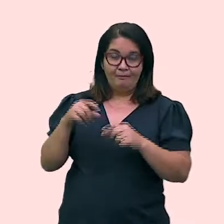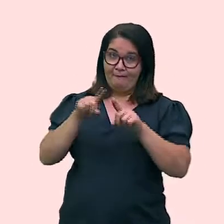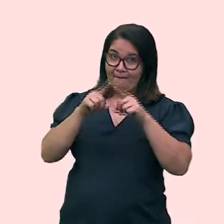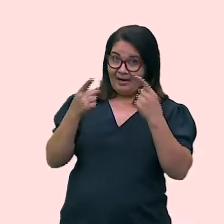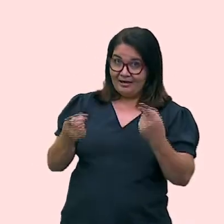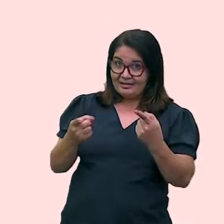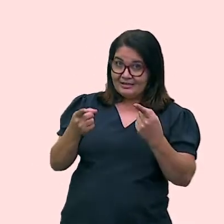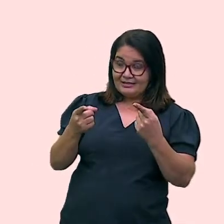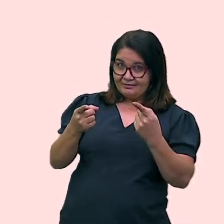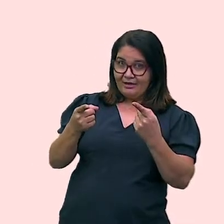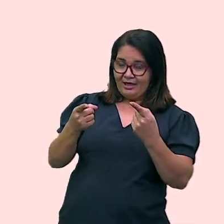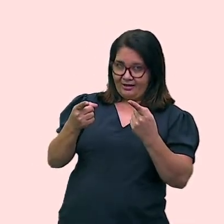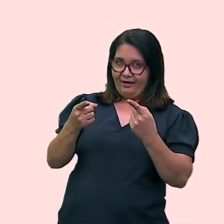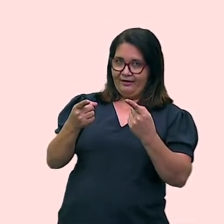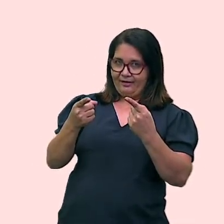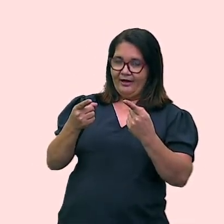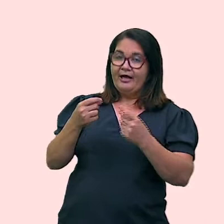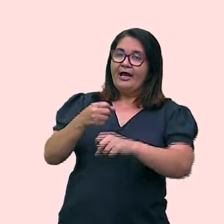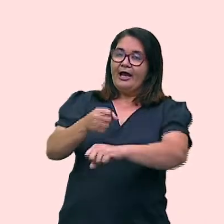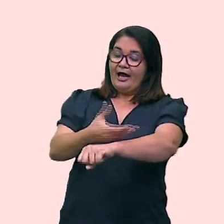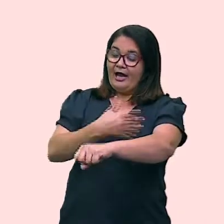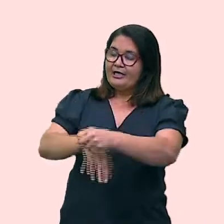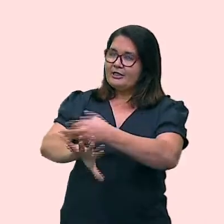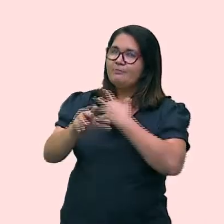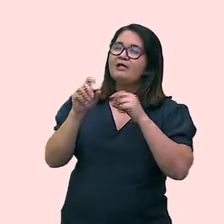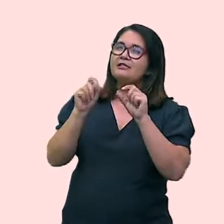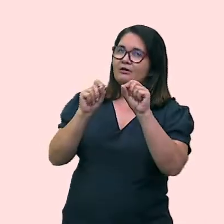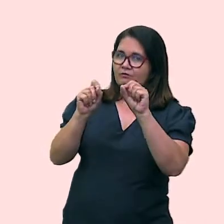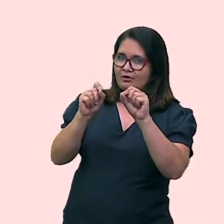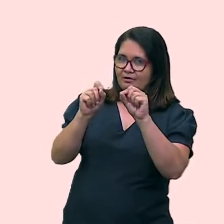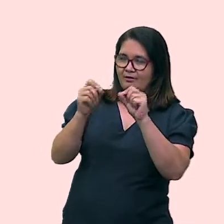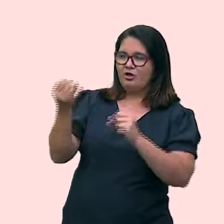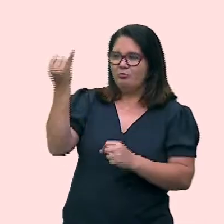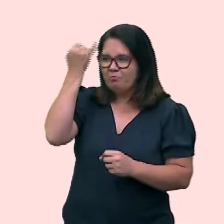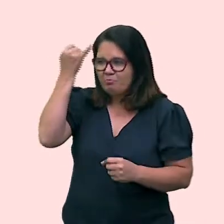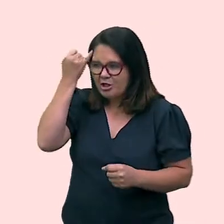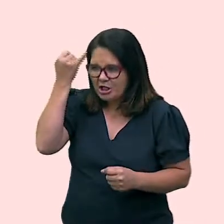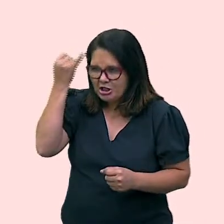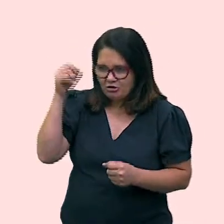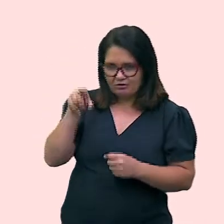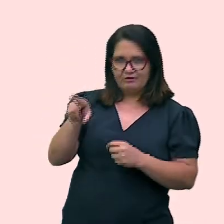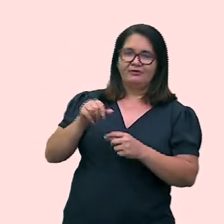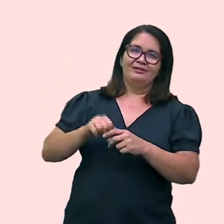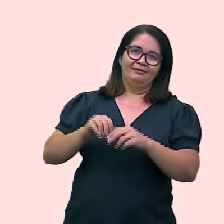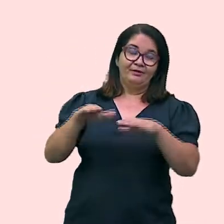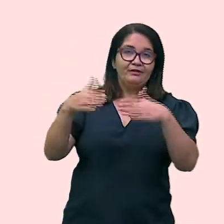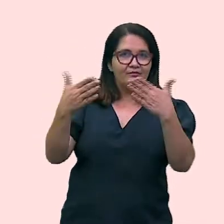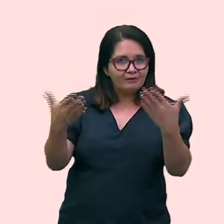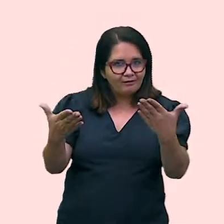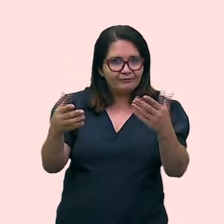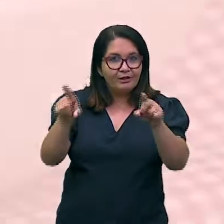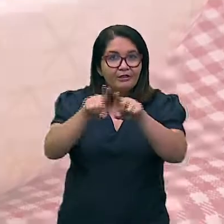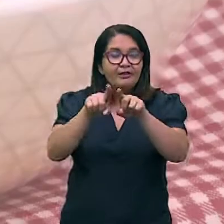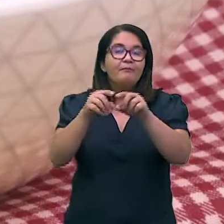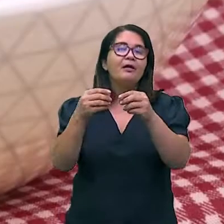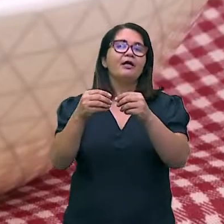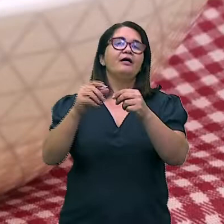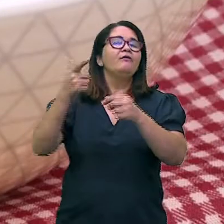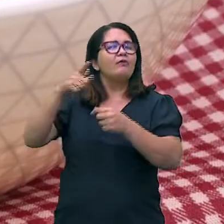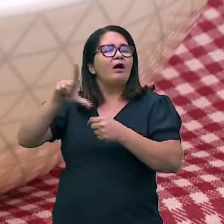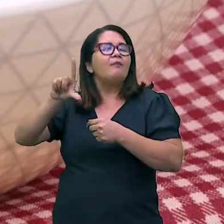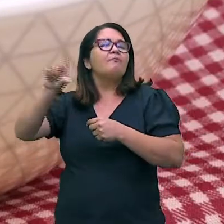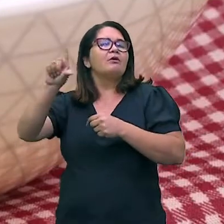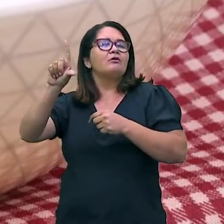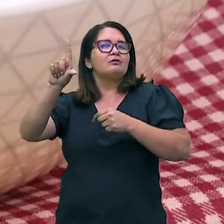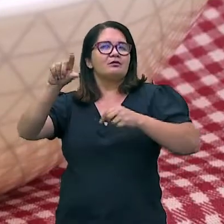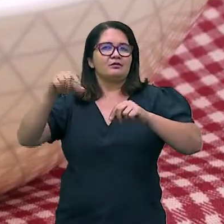mentiu. Então, é uma forma de suavizar aqui, de a gente não ser muito direto, né, com a pessoa. A próxima figura de linguagem